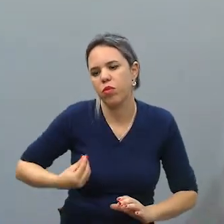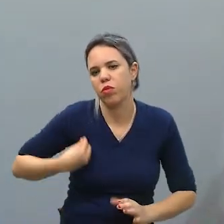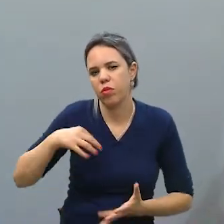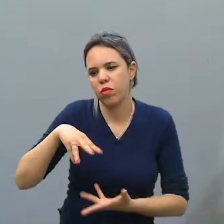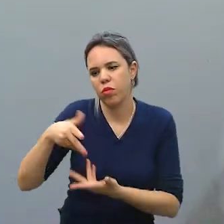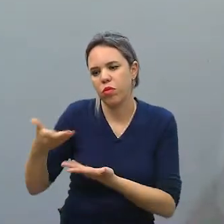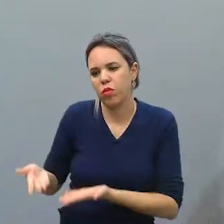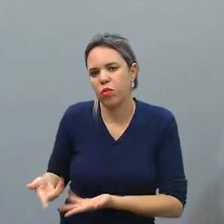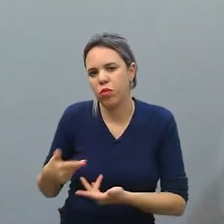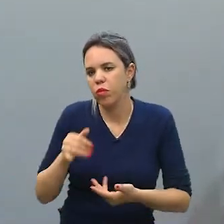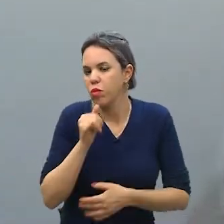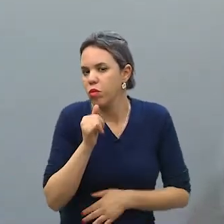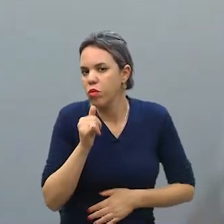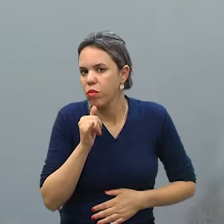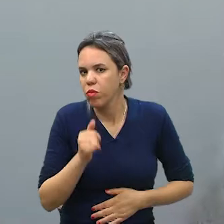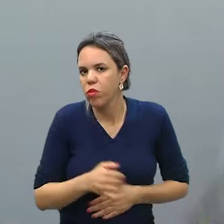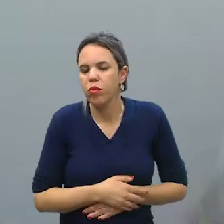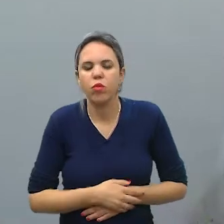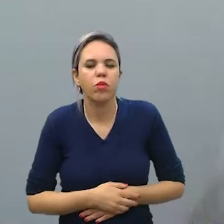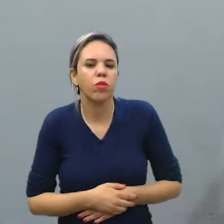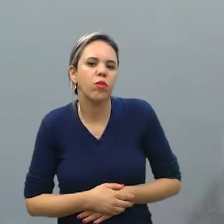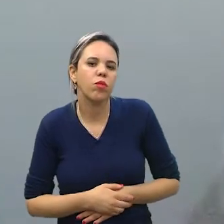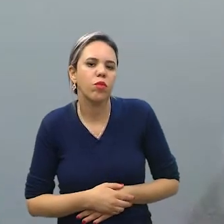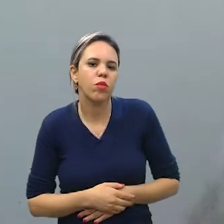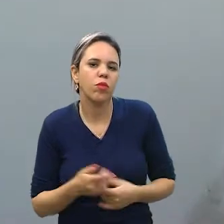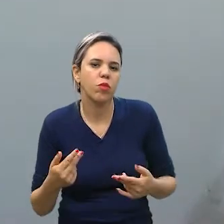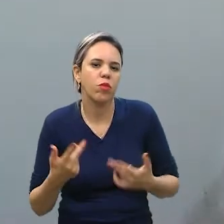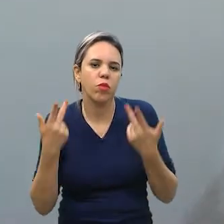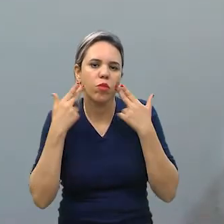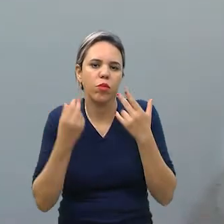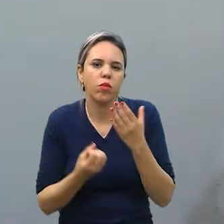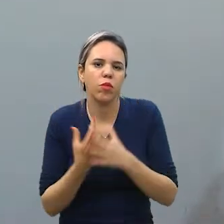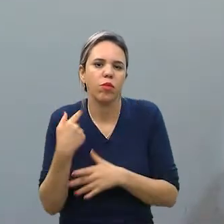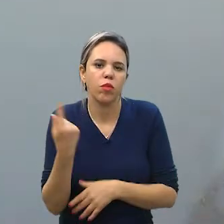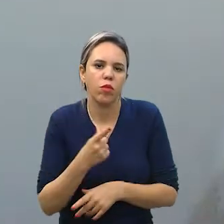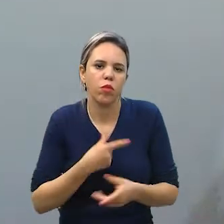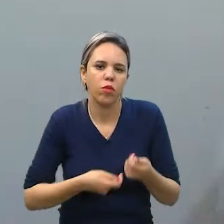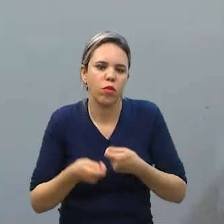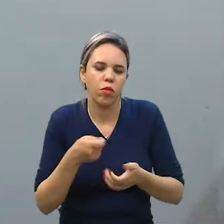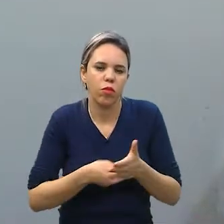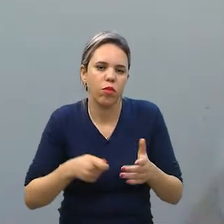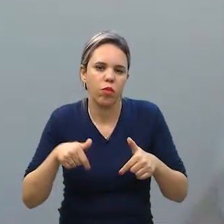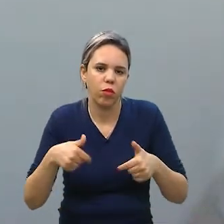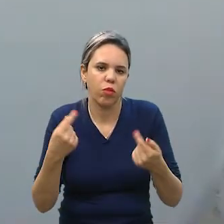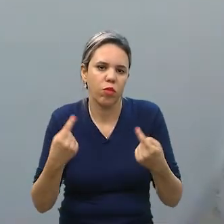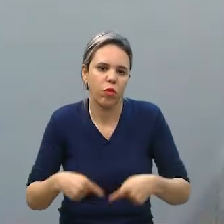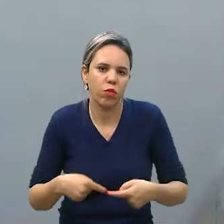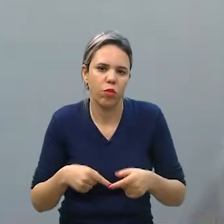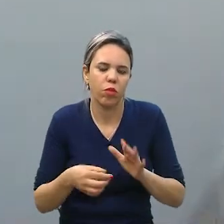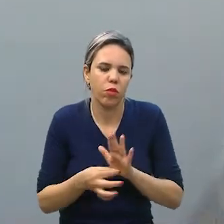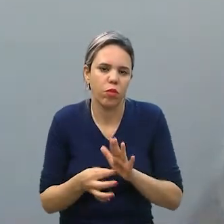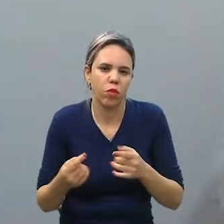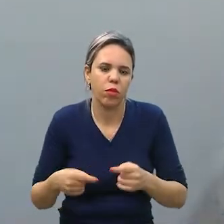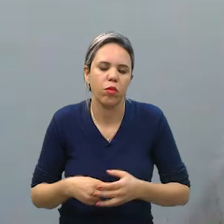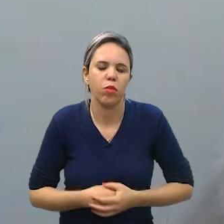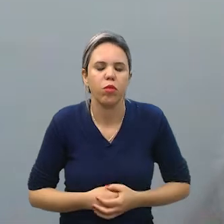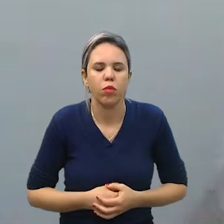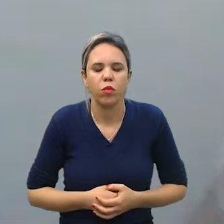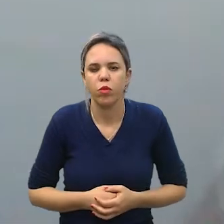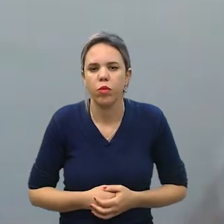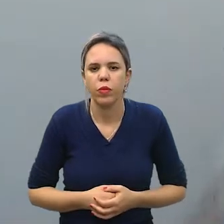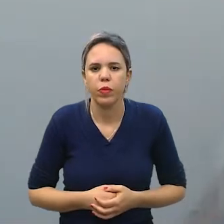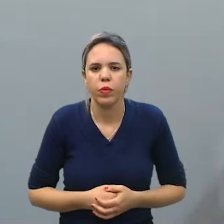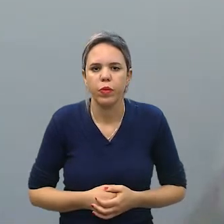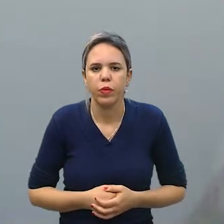mundo, e são, por exemplo, coisas contra as quais a gente teria que lutar, né? Teria que se posicionar contra.